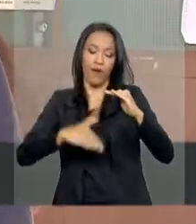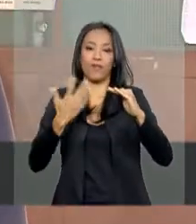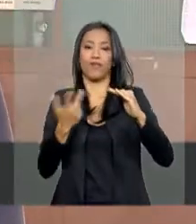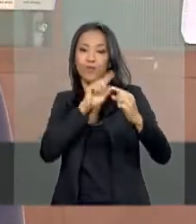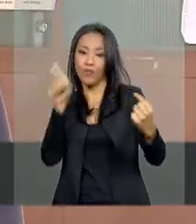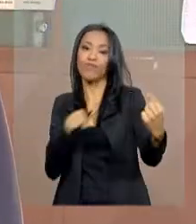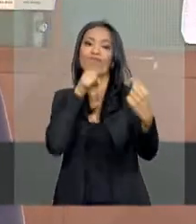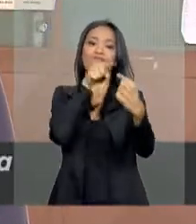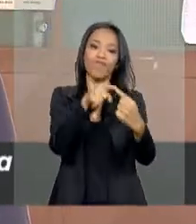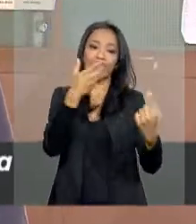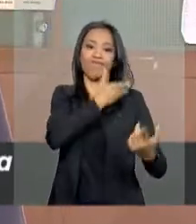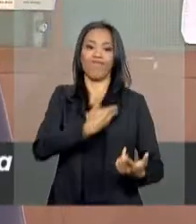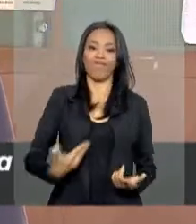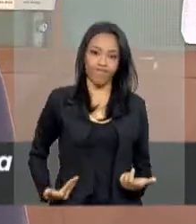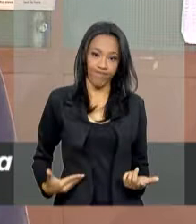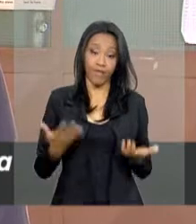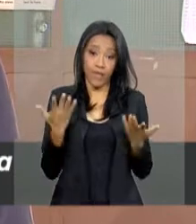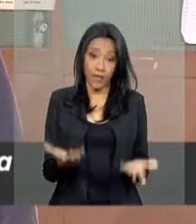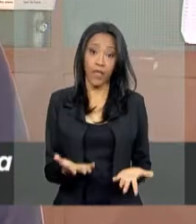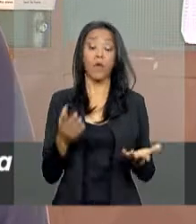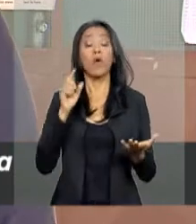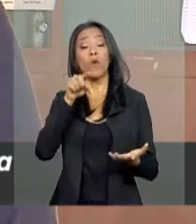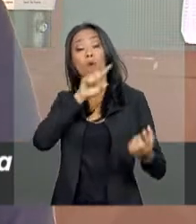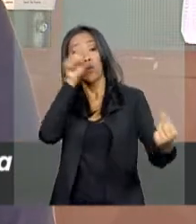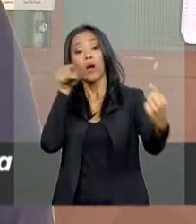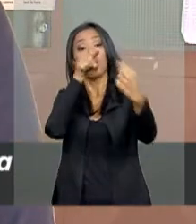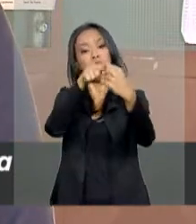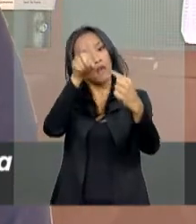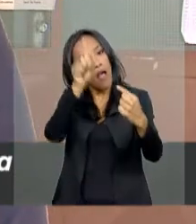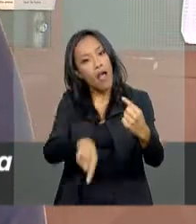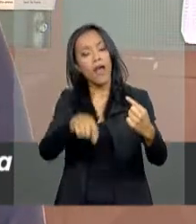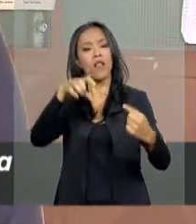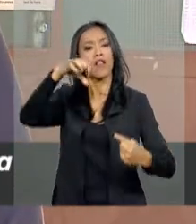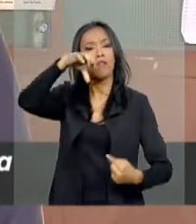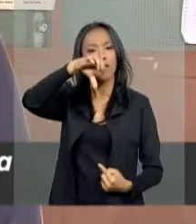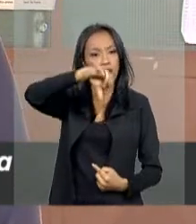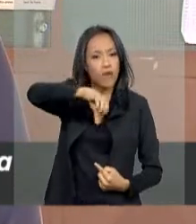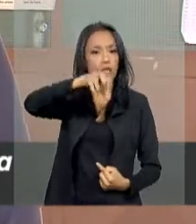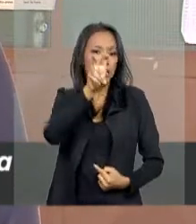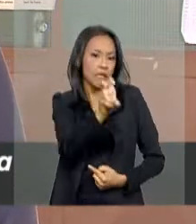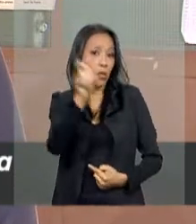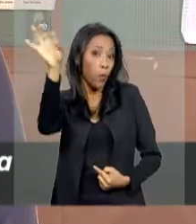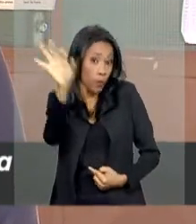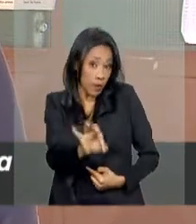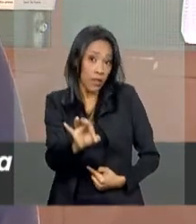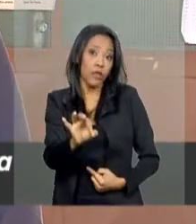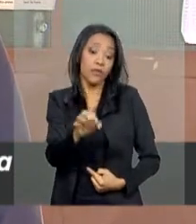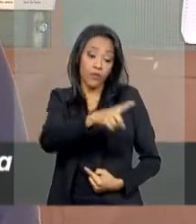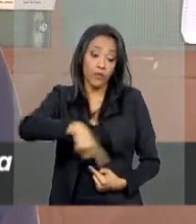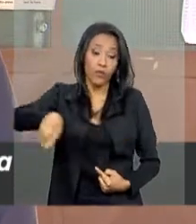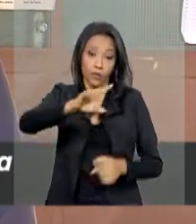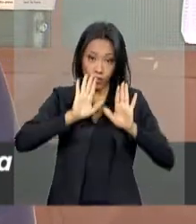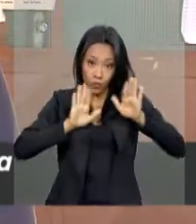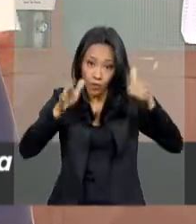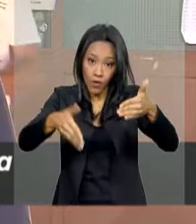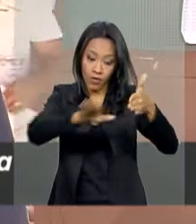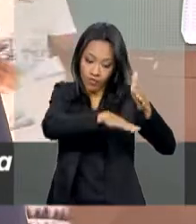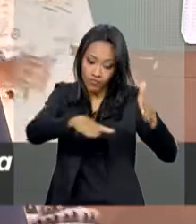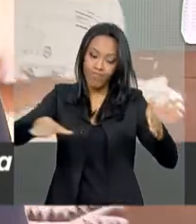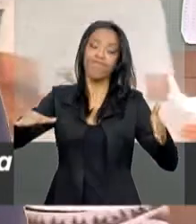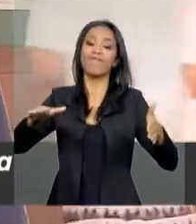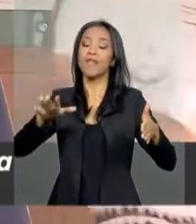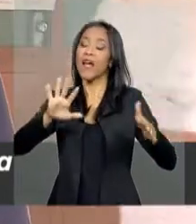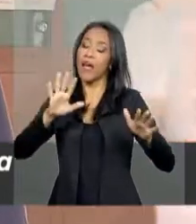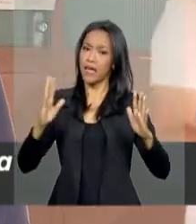de cobertura vacinal. A meta da campanha era vacinar 95% do público-alvo. E até o momento,